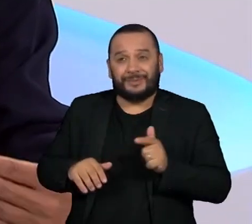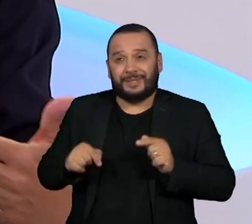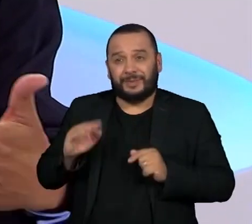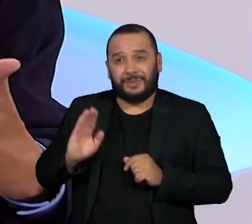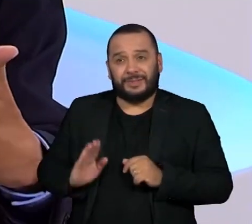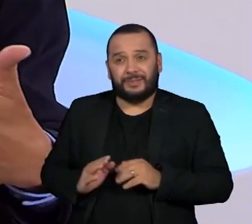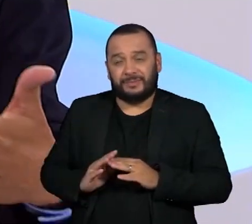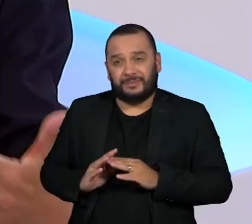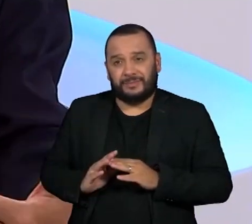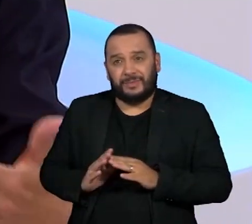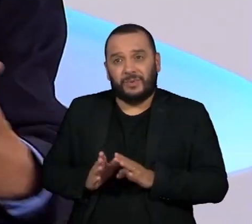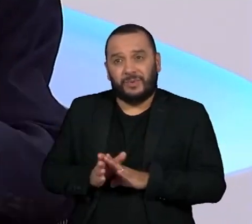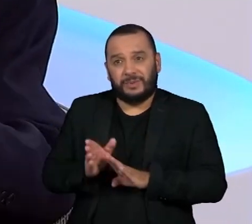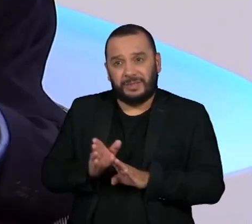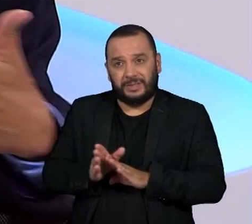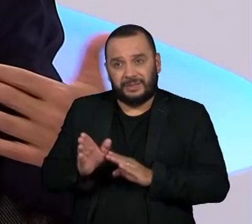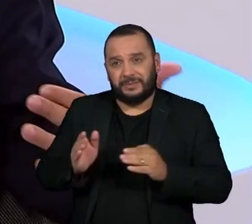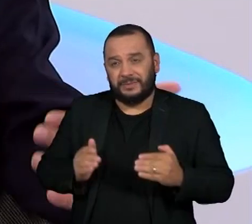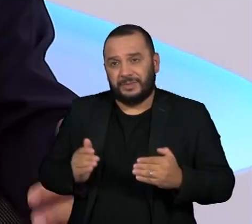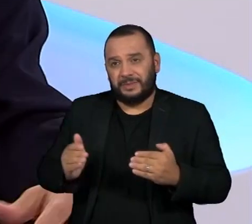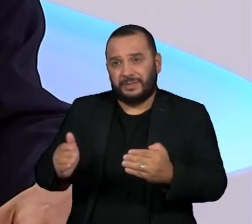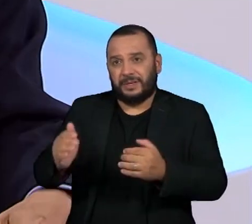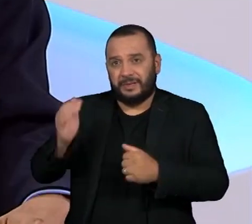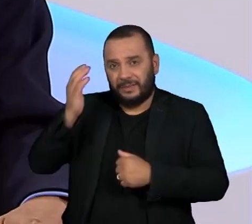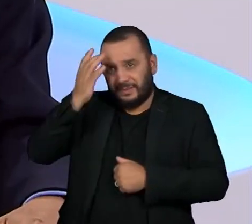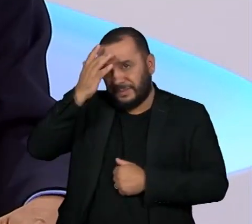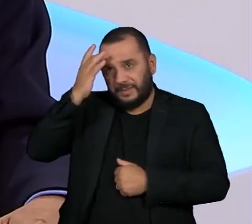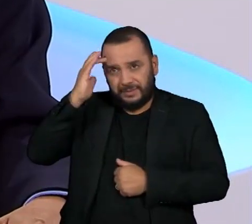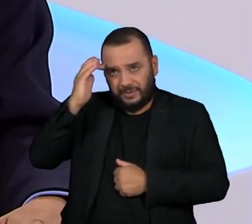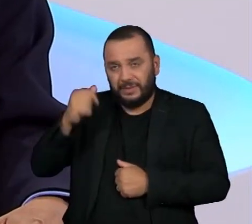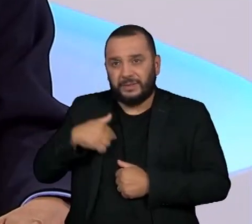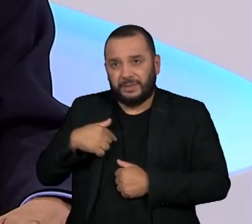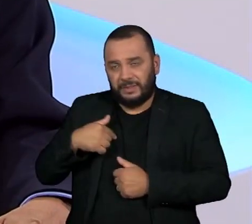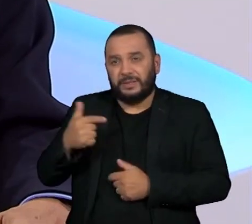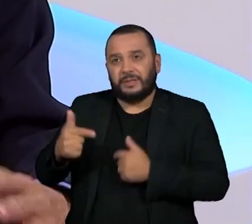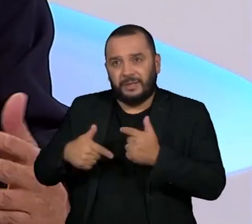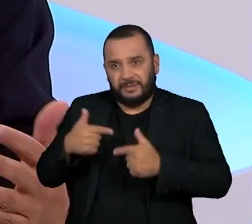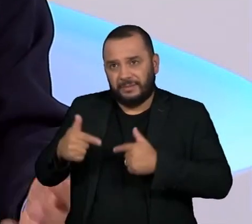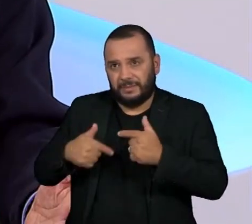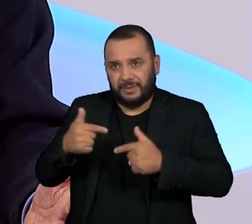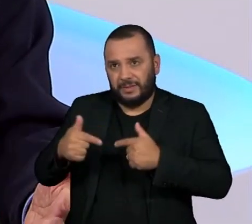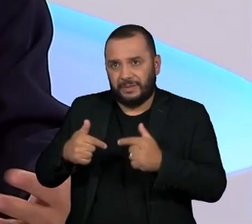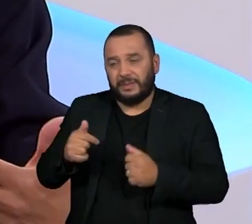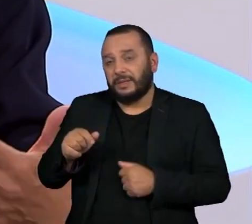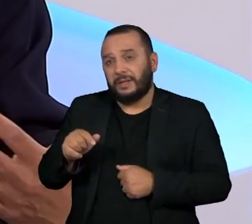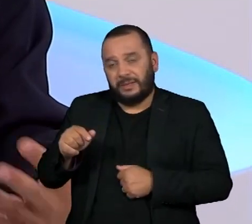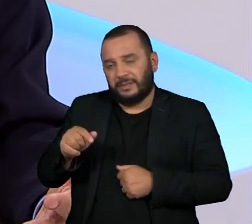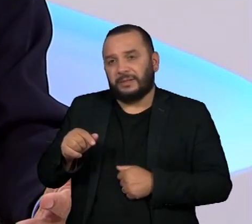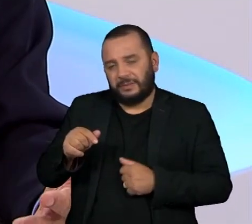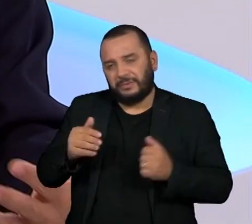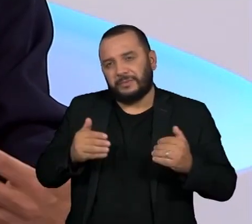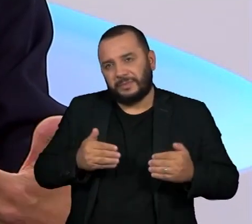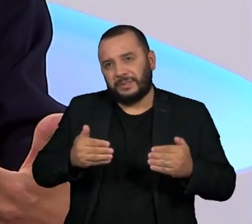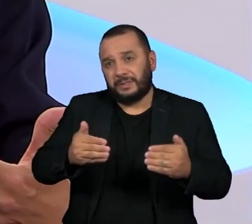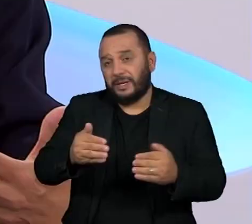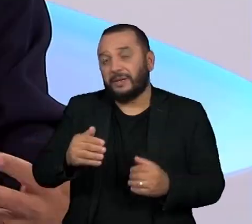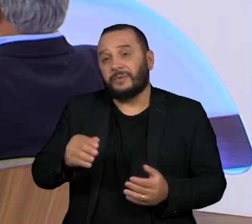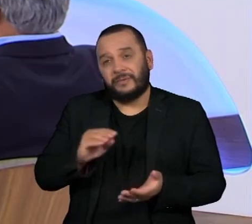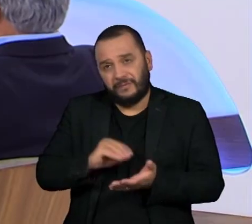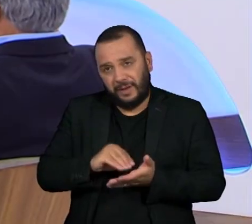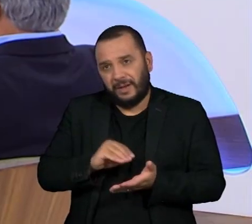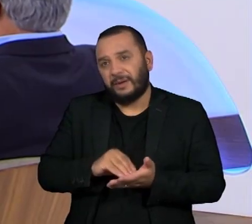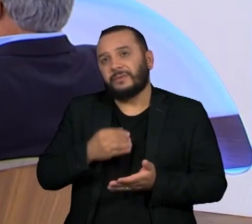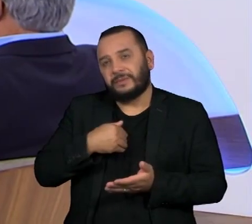e Ministério as pessoas que tocam a máquina vamos dizer assim não estão imbuídas desses valores então